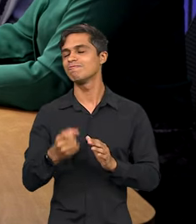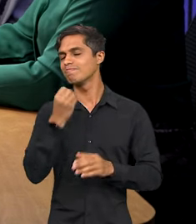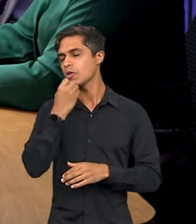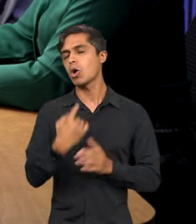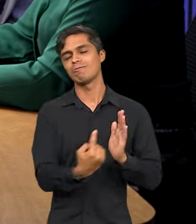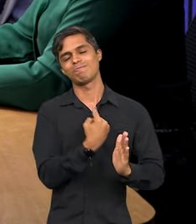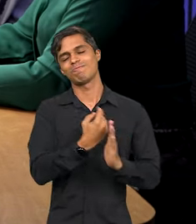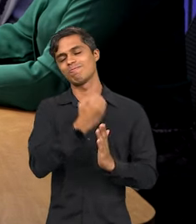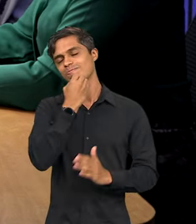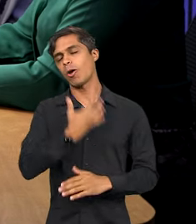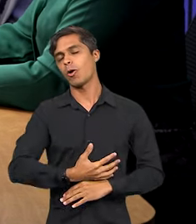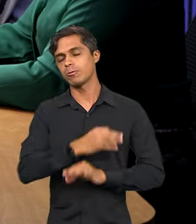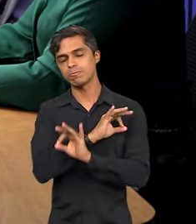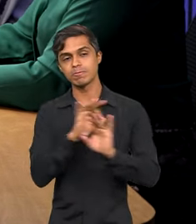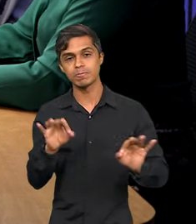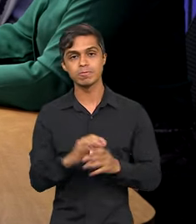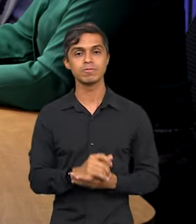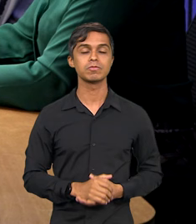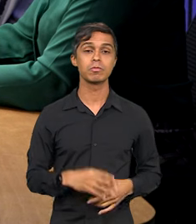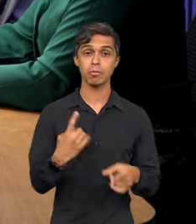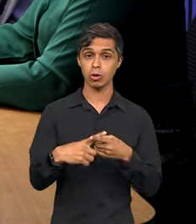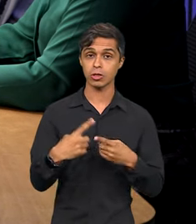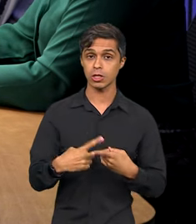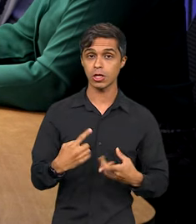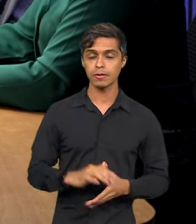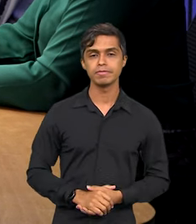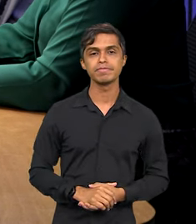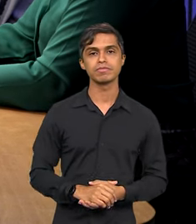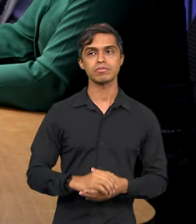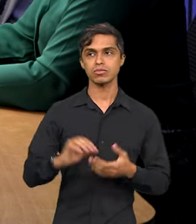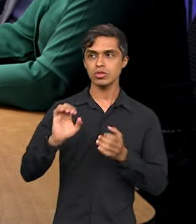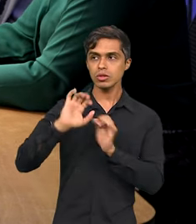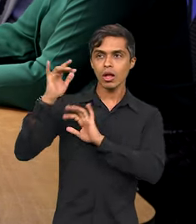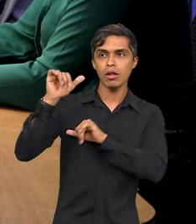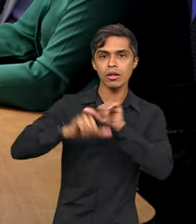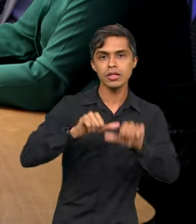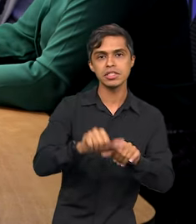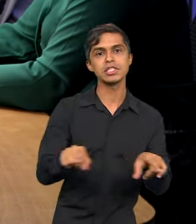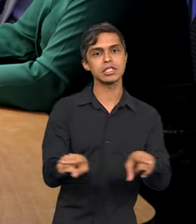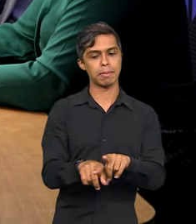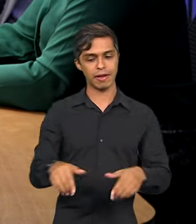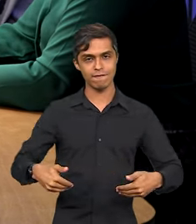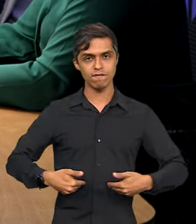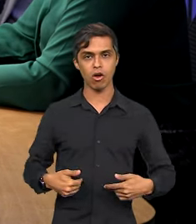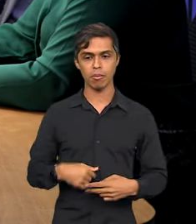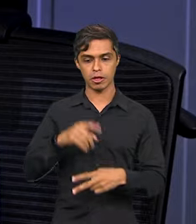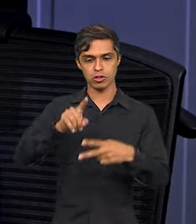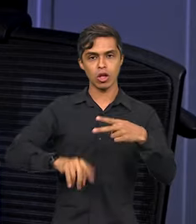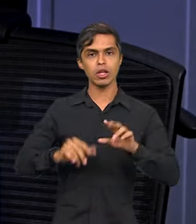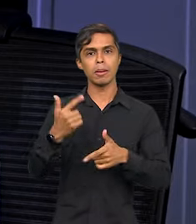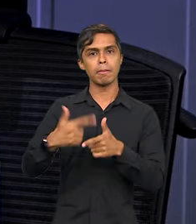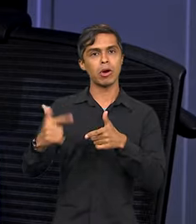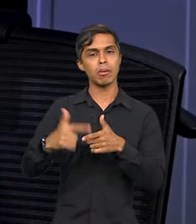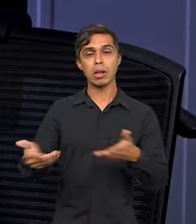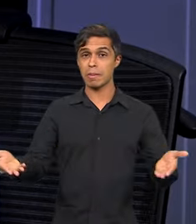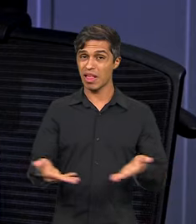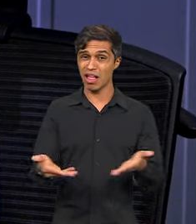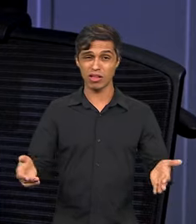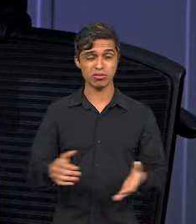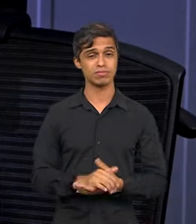desafiadoras porque é claro que tanto a mudança climática quanto a fome são os grandes problemas